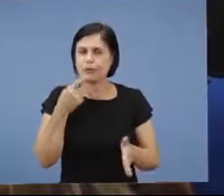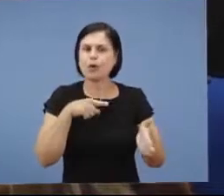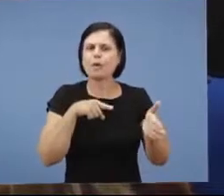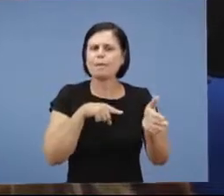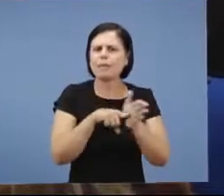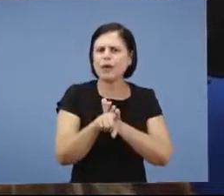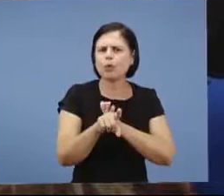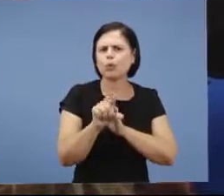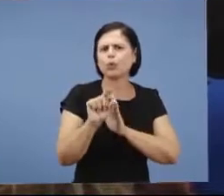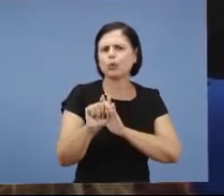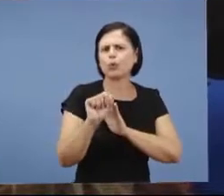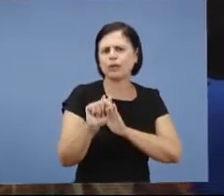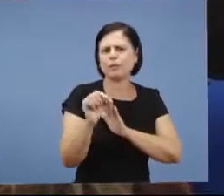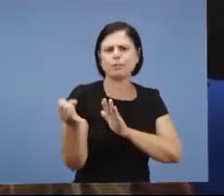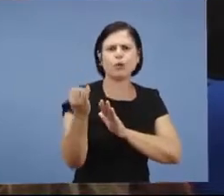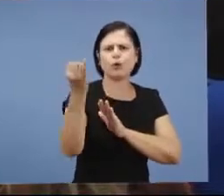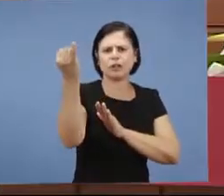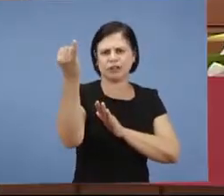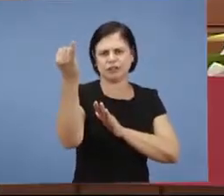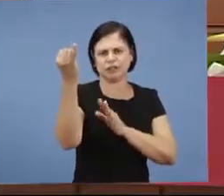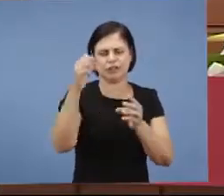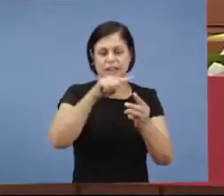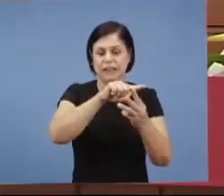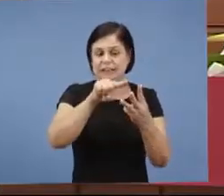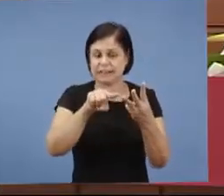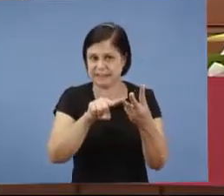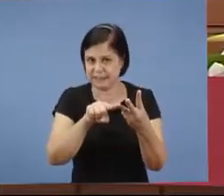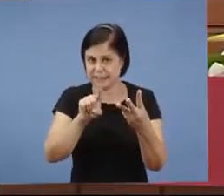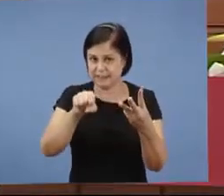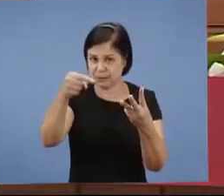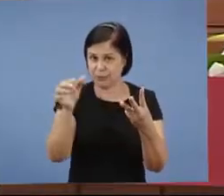feita a pergunta e no final